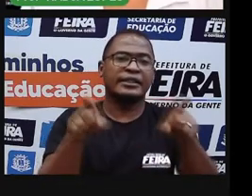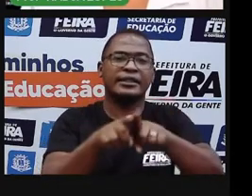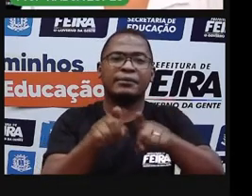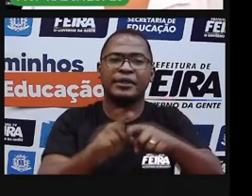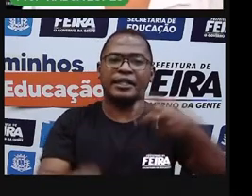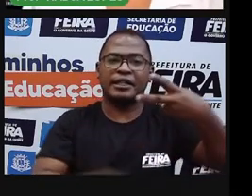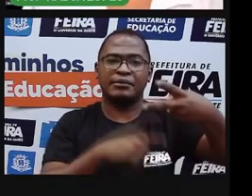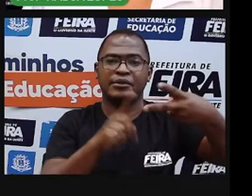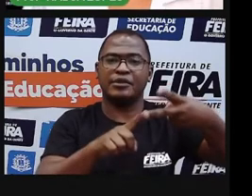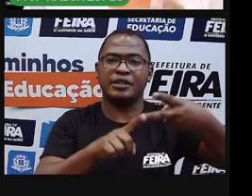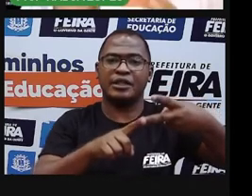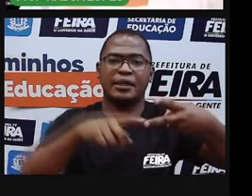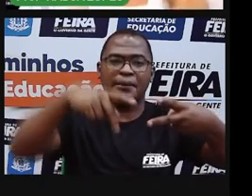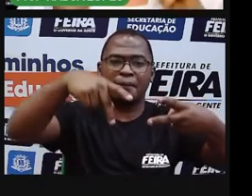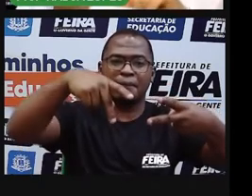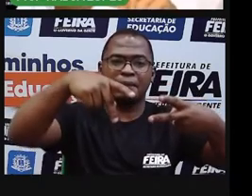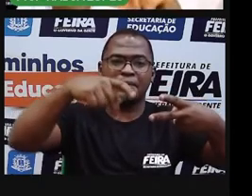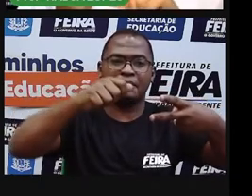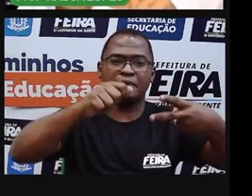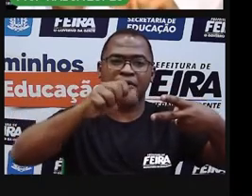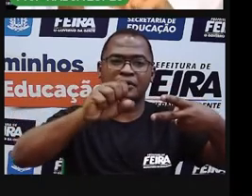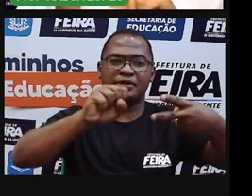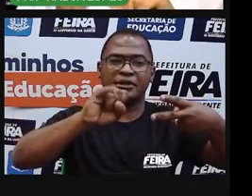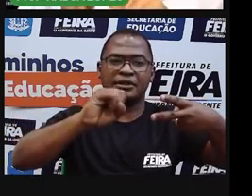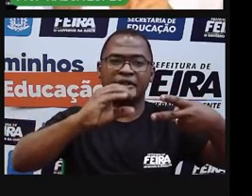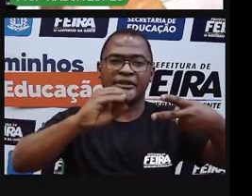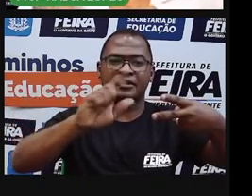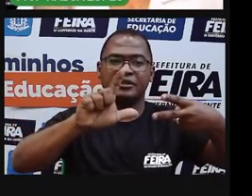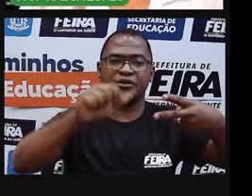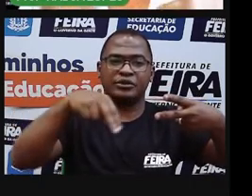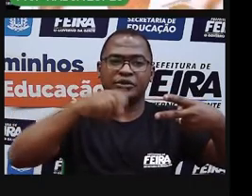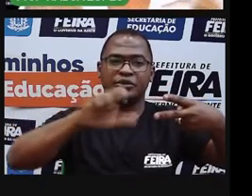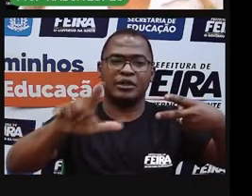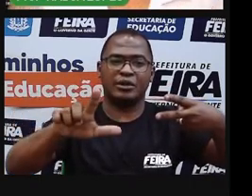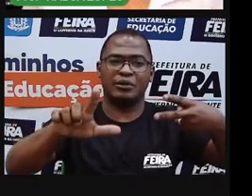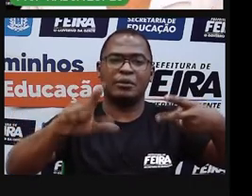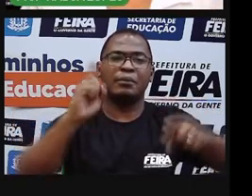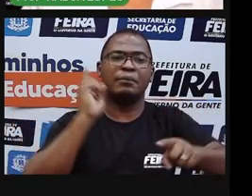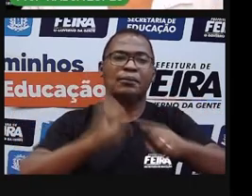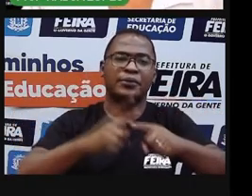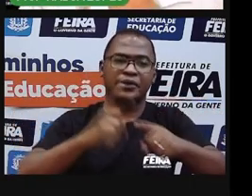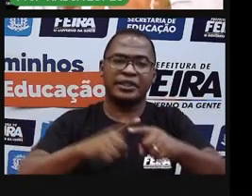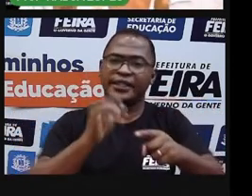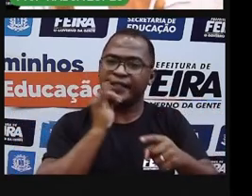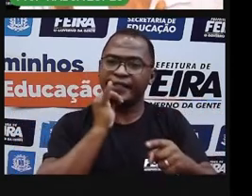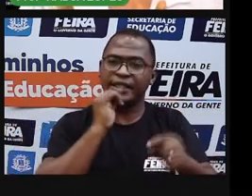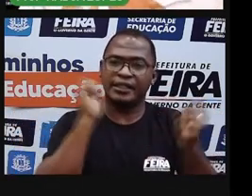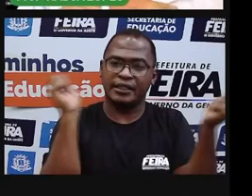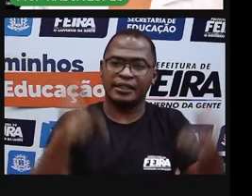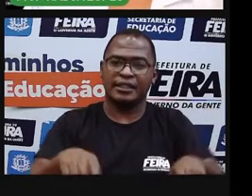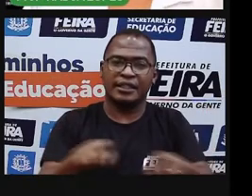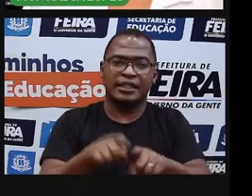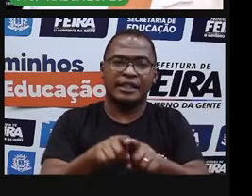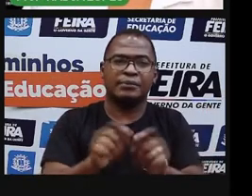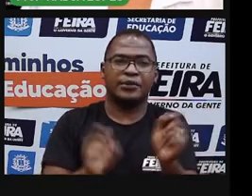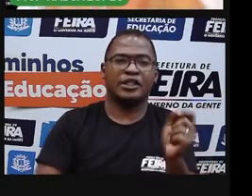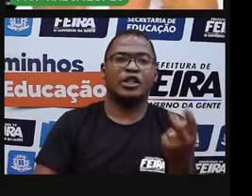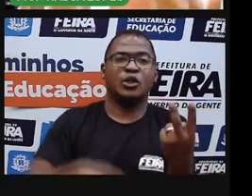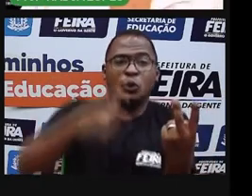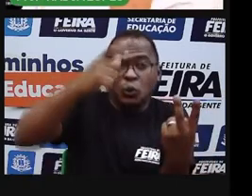o que nós temos esses pode usar um dois três quatro cinco seis sete oito e ele